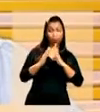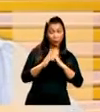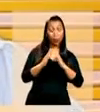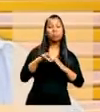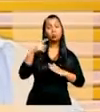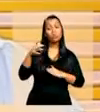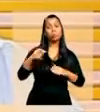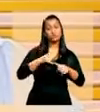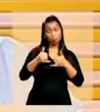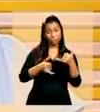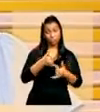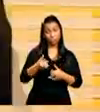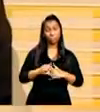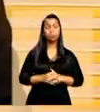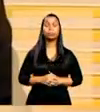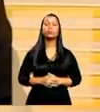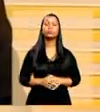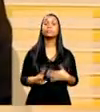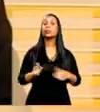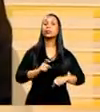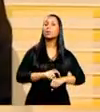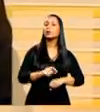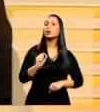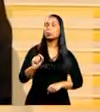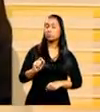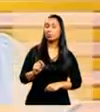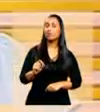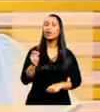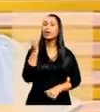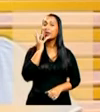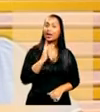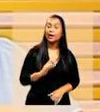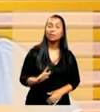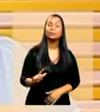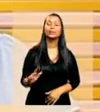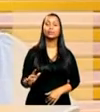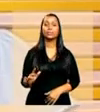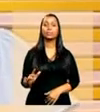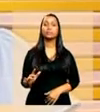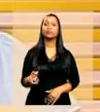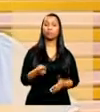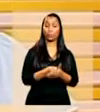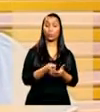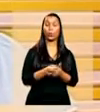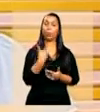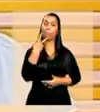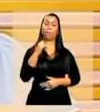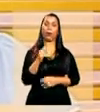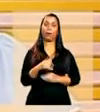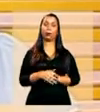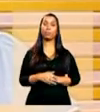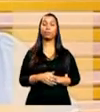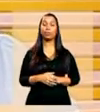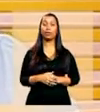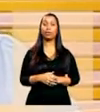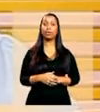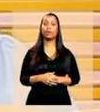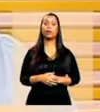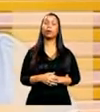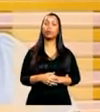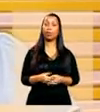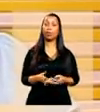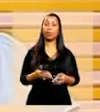casa e você pega de novo. E o que acontece? As crianças estão controlando os pais. Muitas